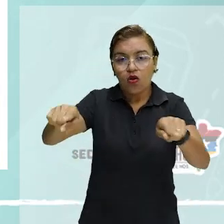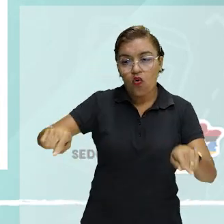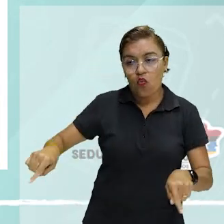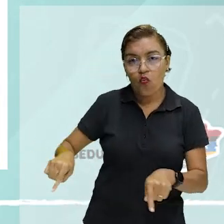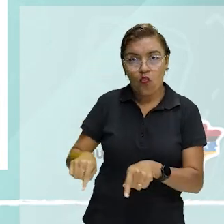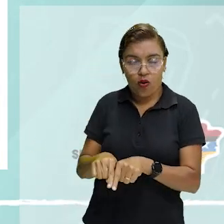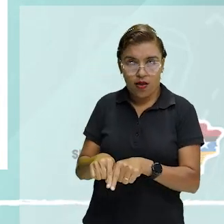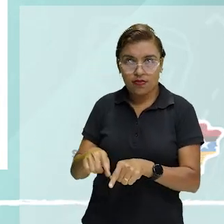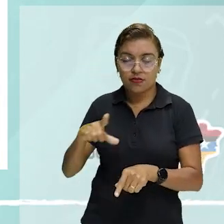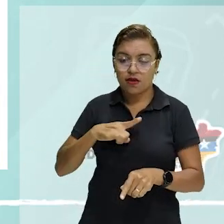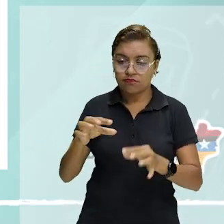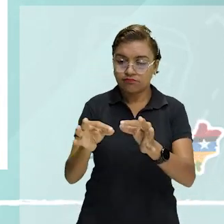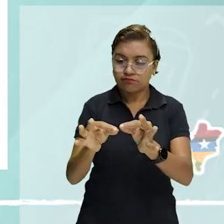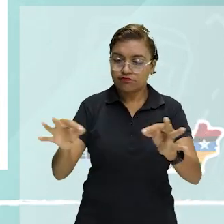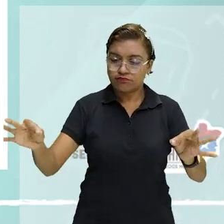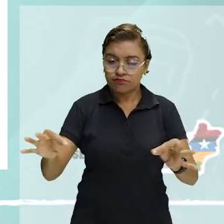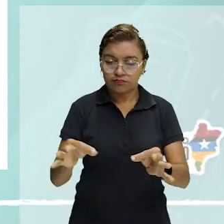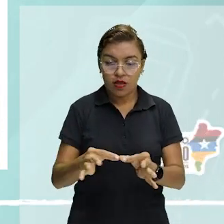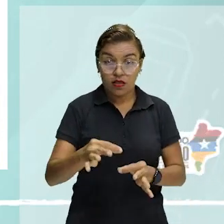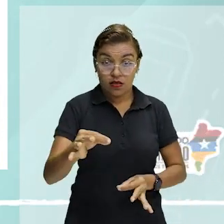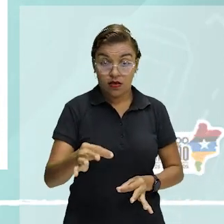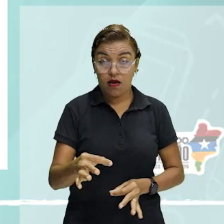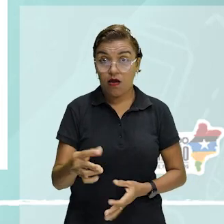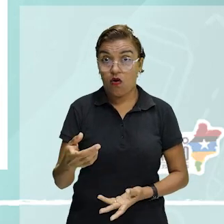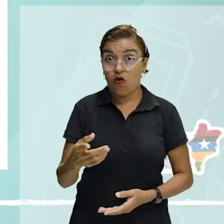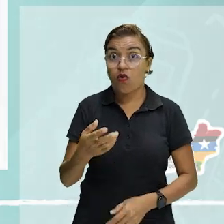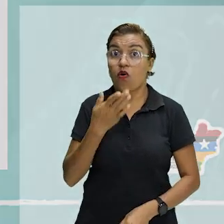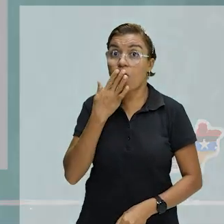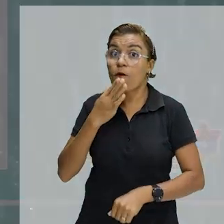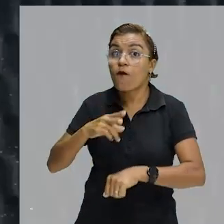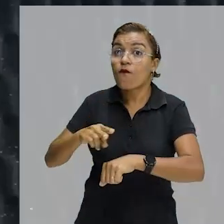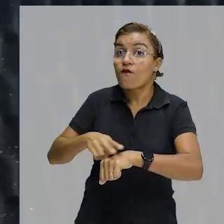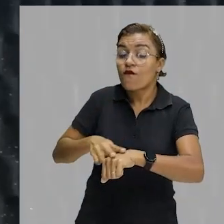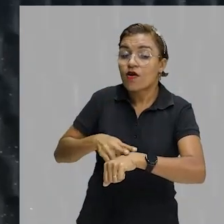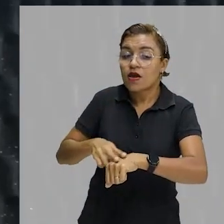só a parte verdinha, tá, galera? A quadra de tênis, ela tem